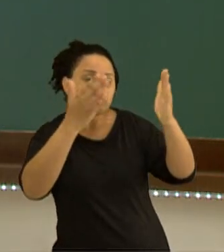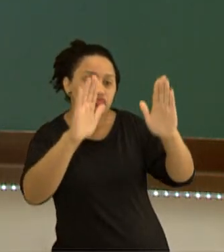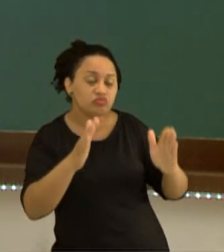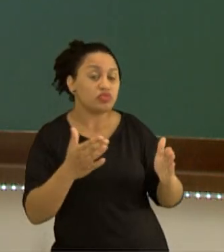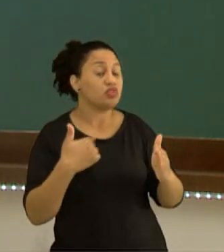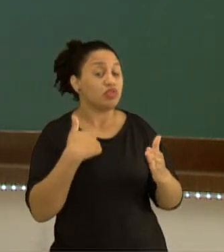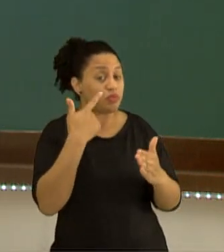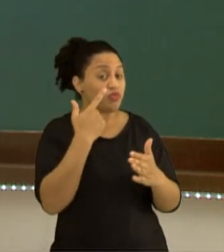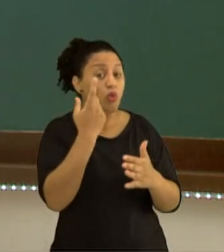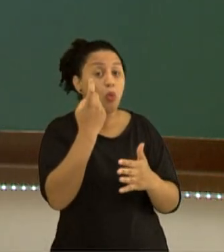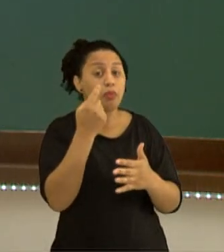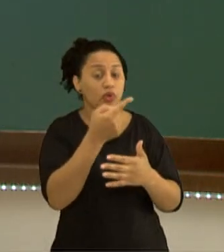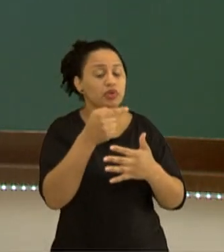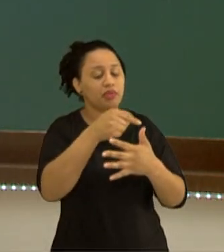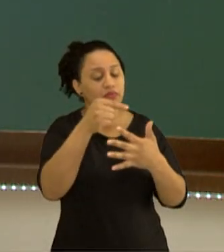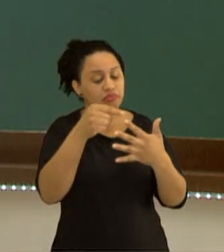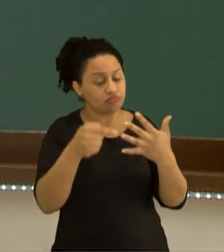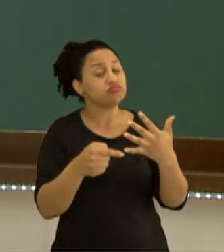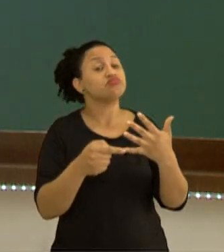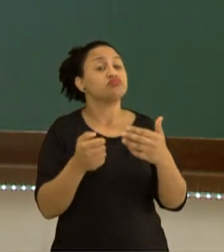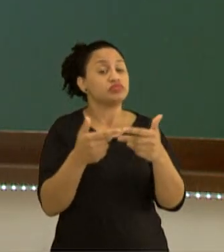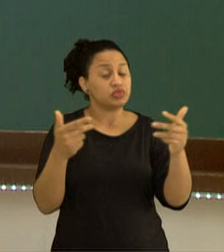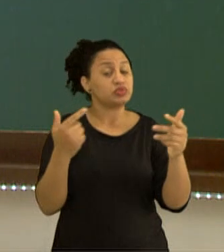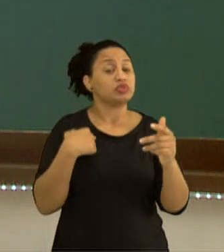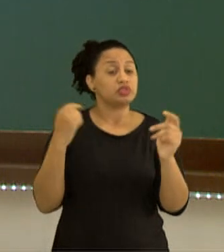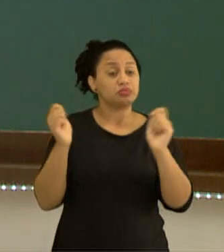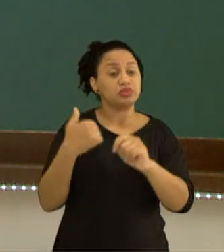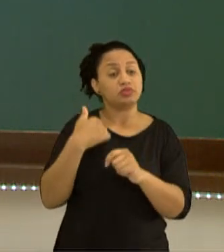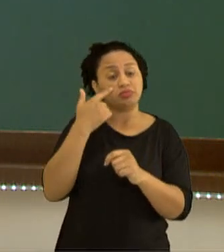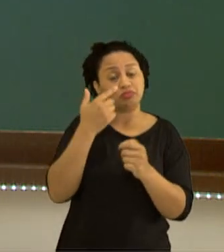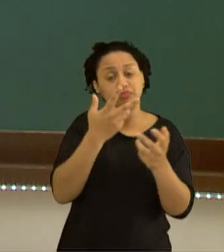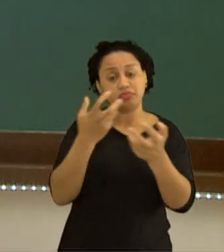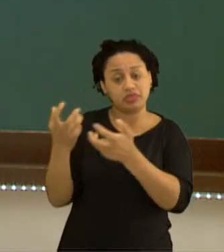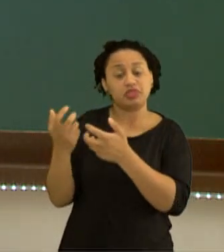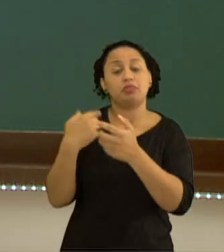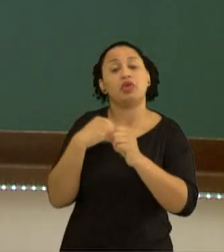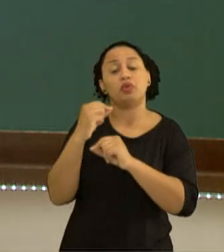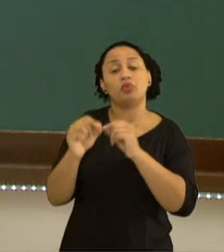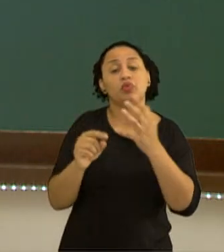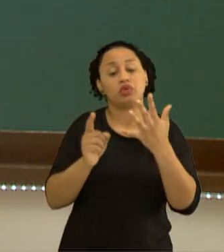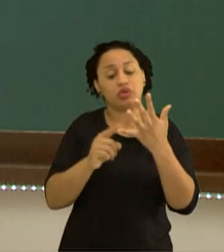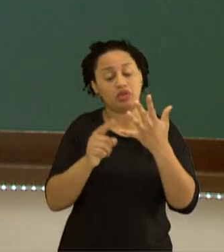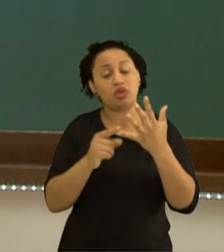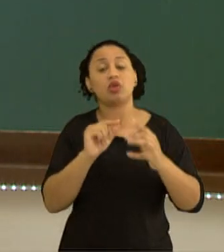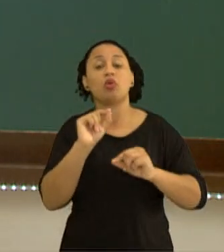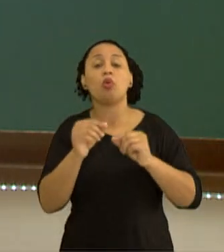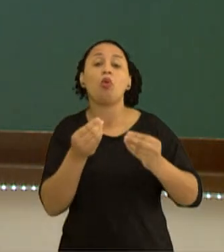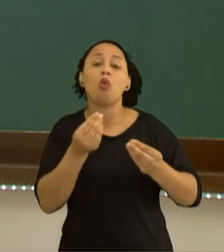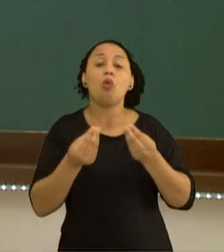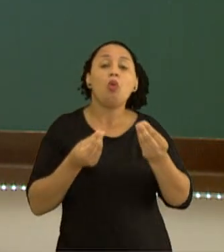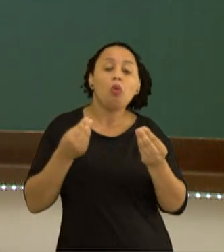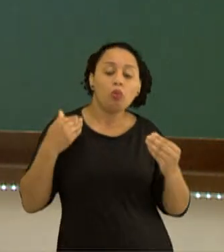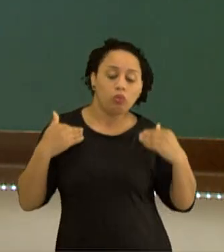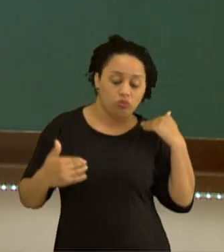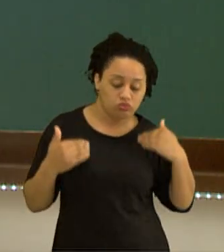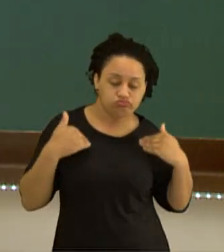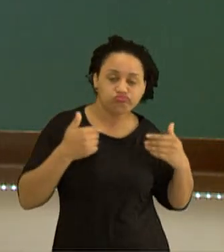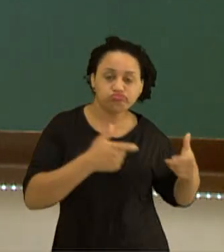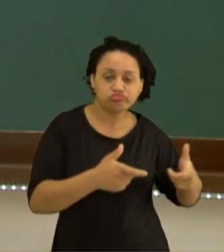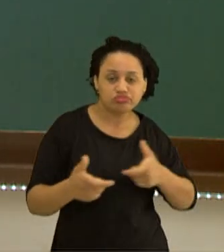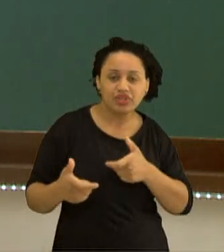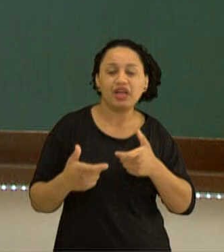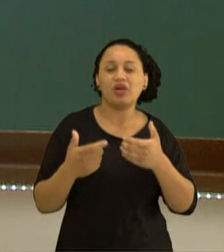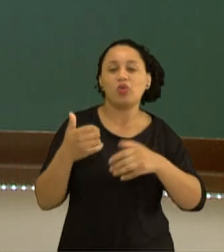único fator, mas um dos fatores que podemos avaliar essas melhoras é por meio da composição corporal, assim como a mensuração